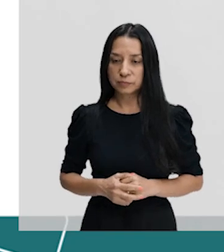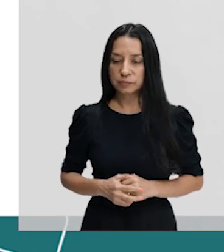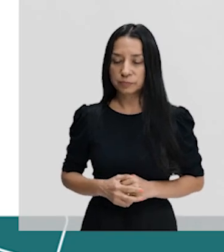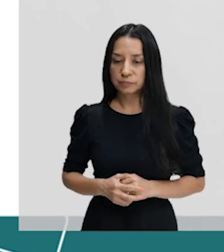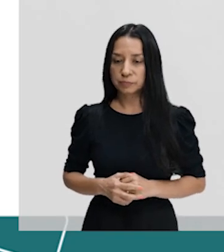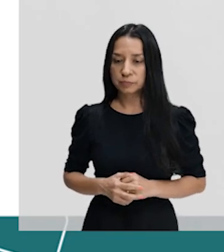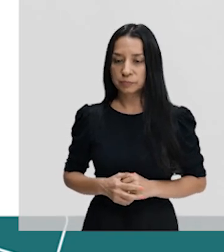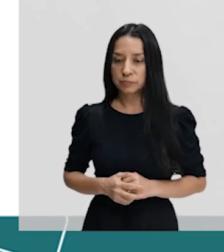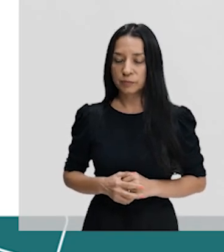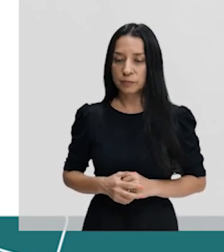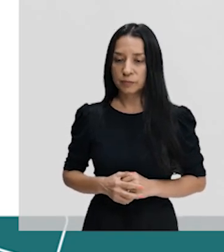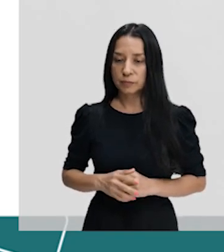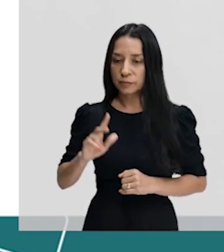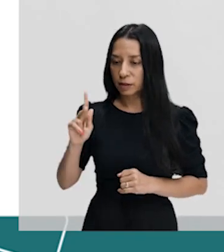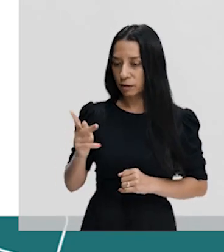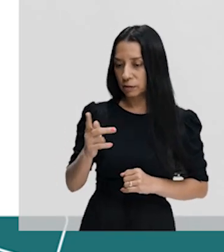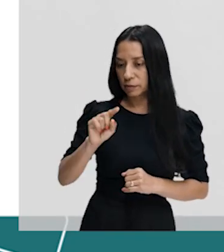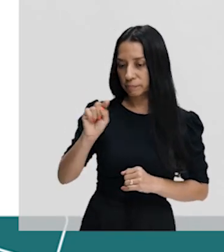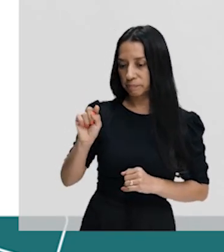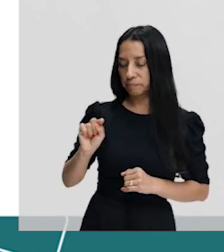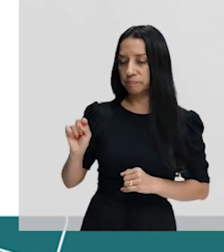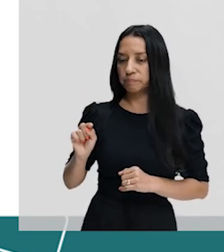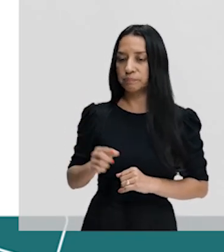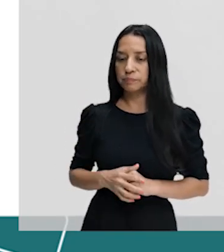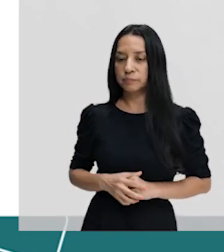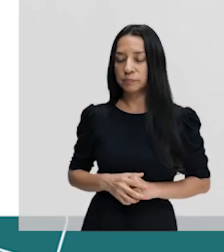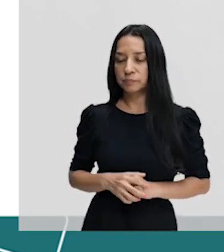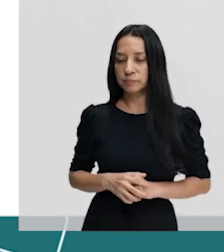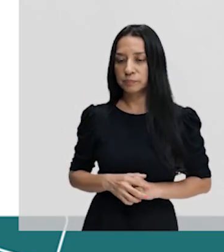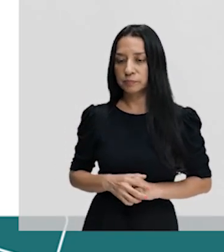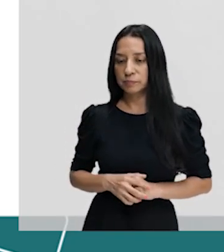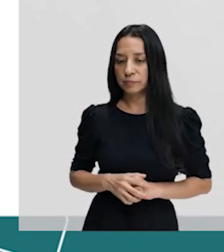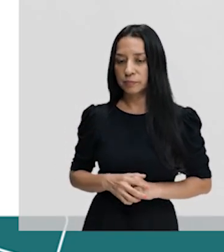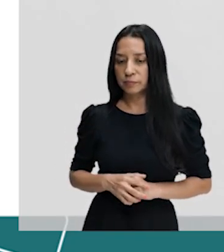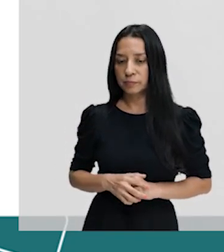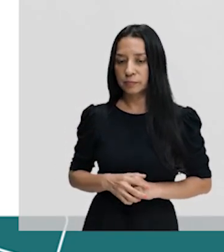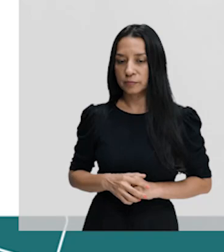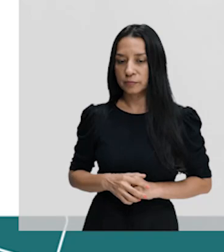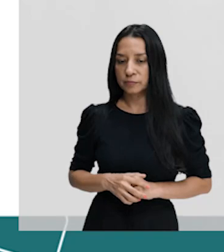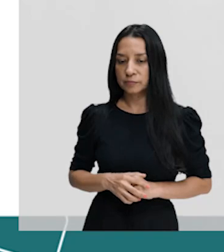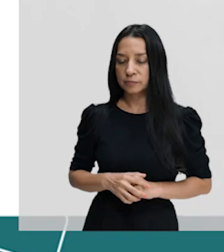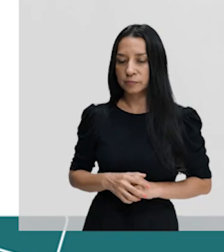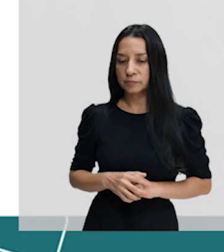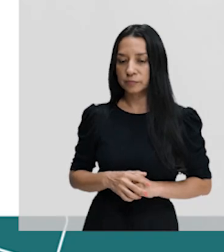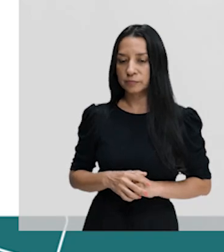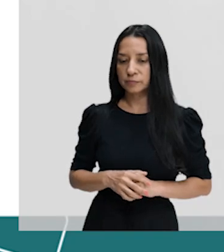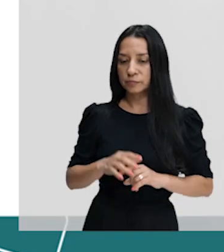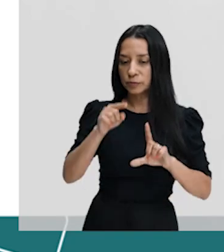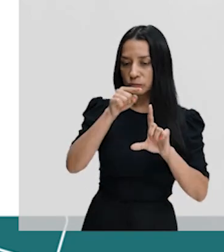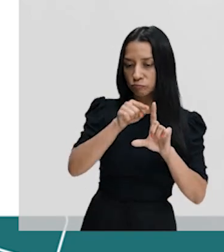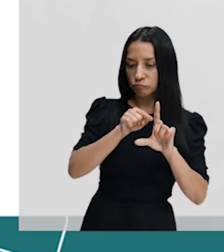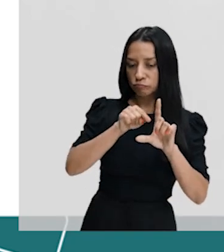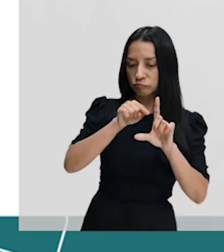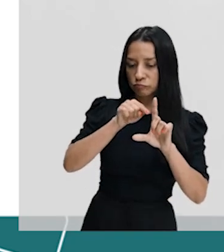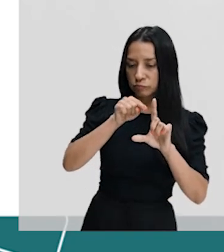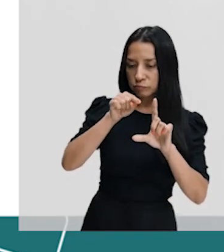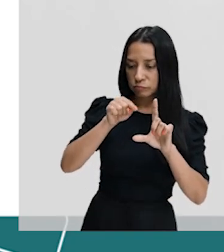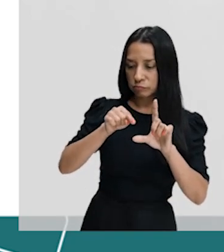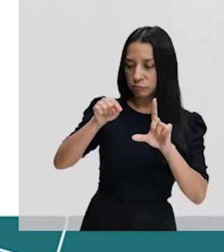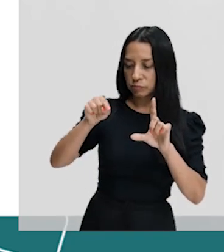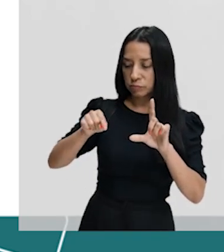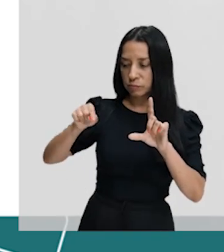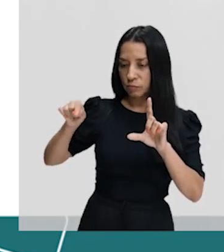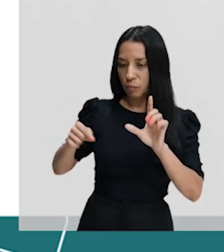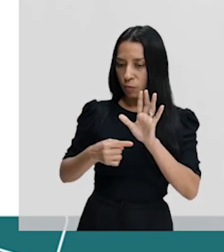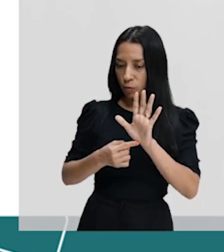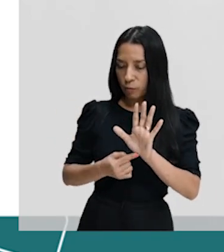frequência de 10 hz o diagrama mostra um determinado instante a